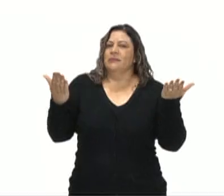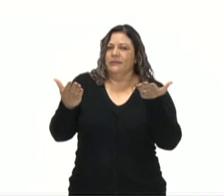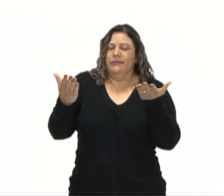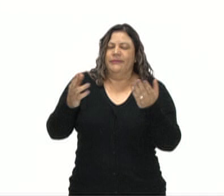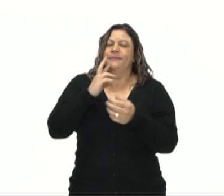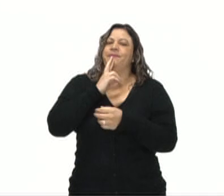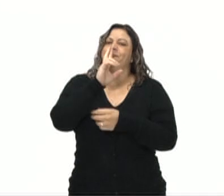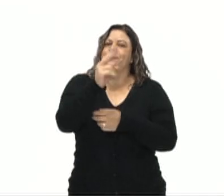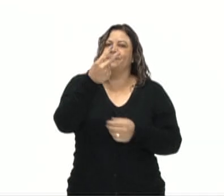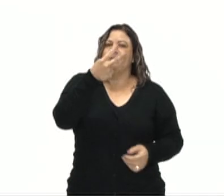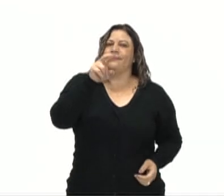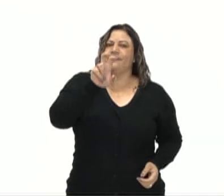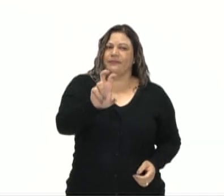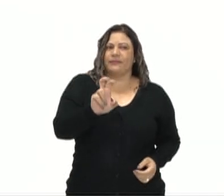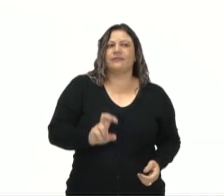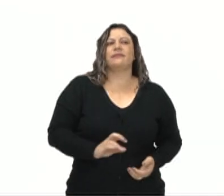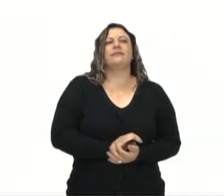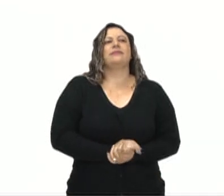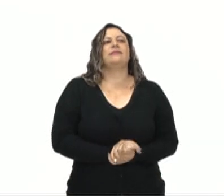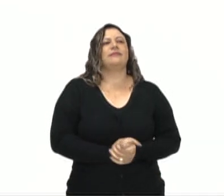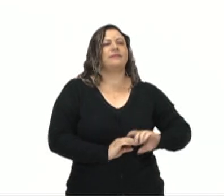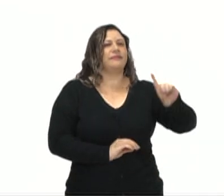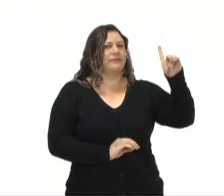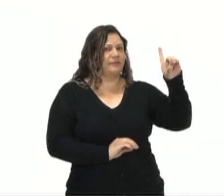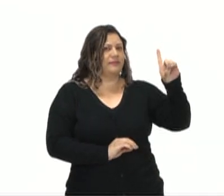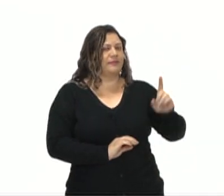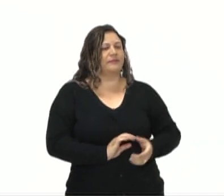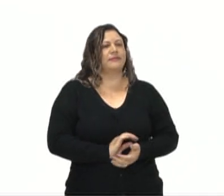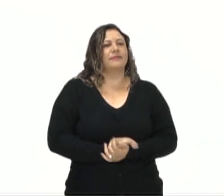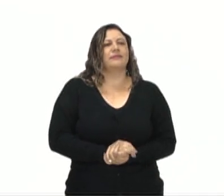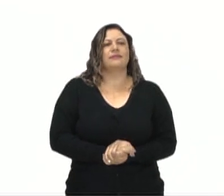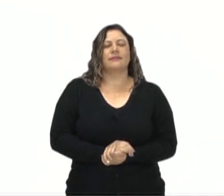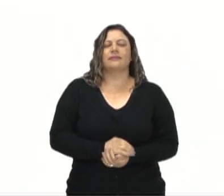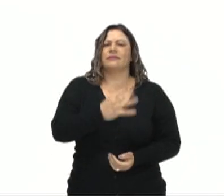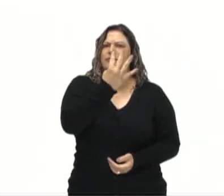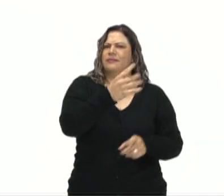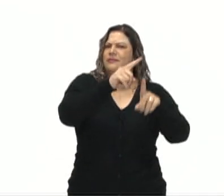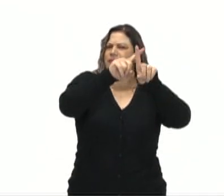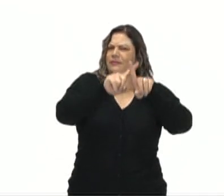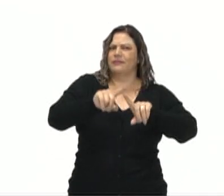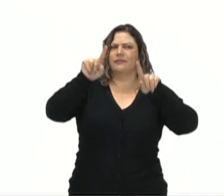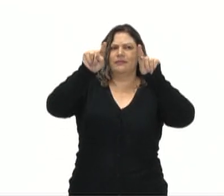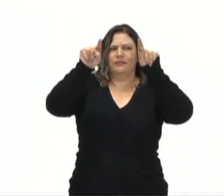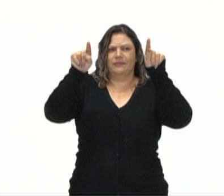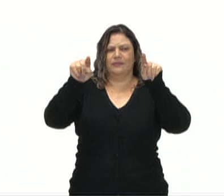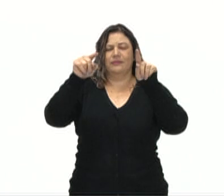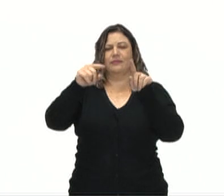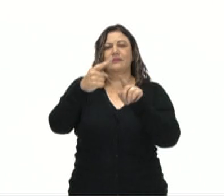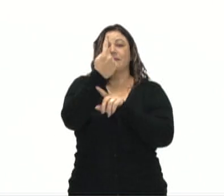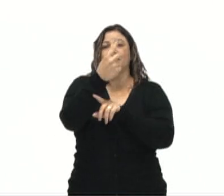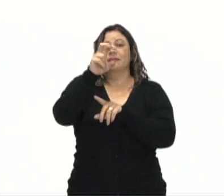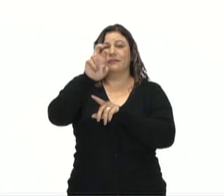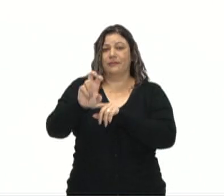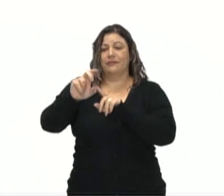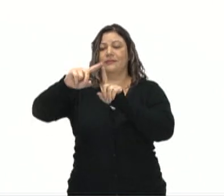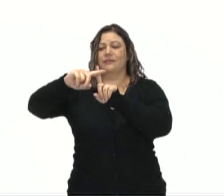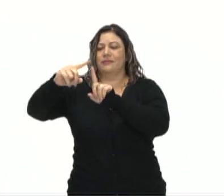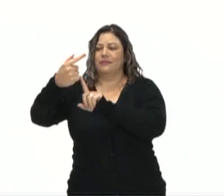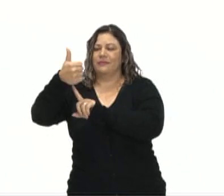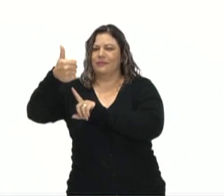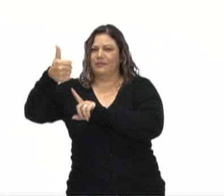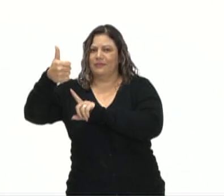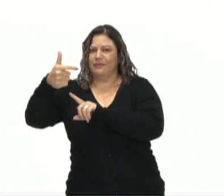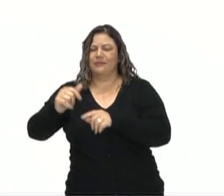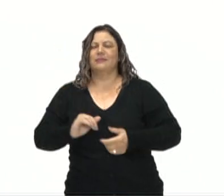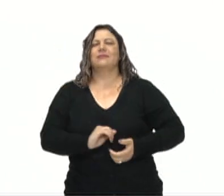resultado 25. Letra D. 4 vezes a soma de 15 com uma dúzia,